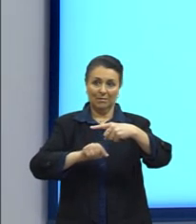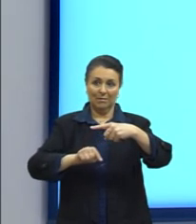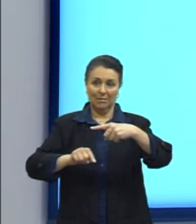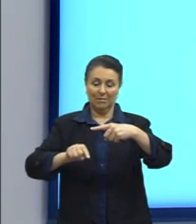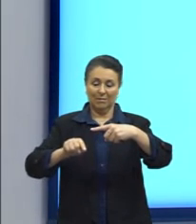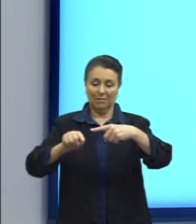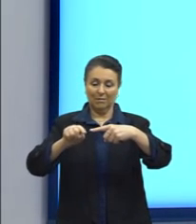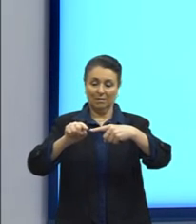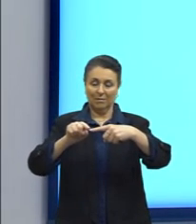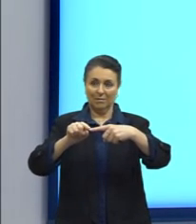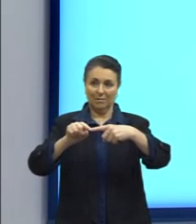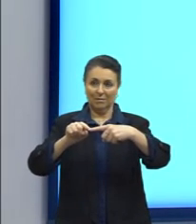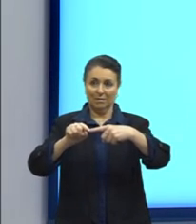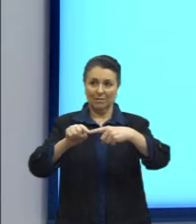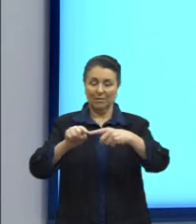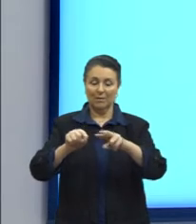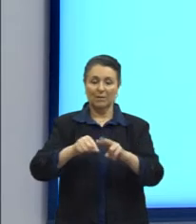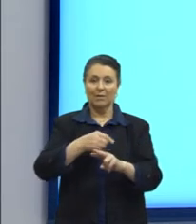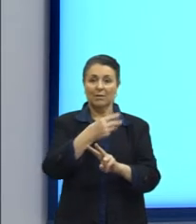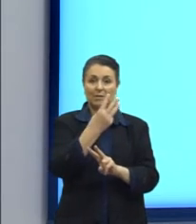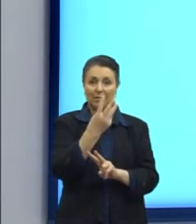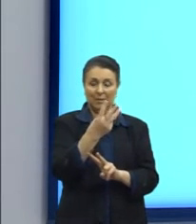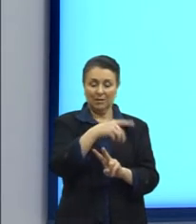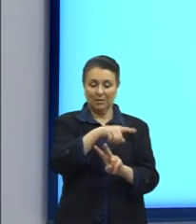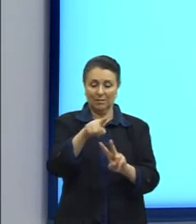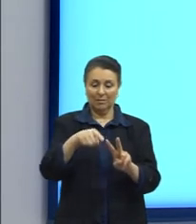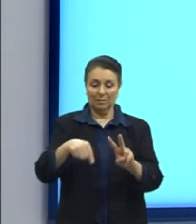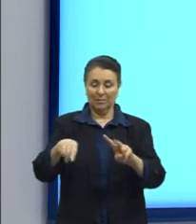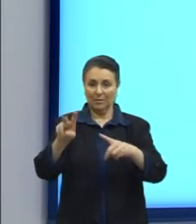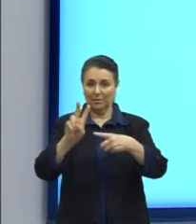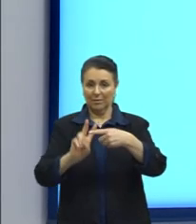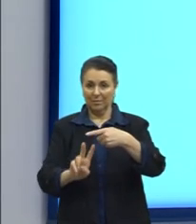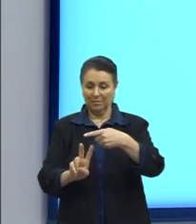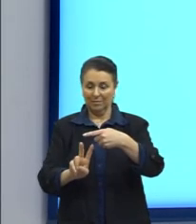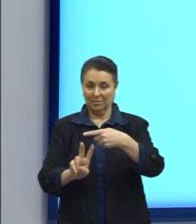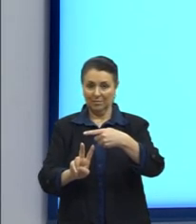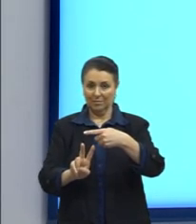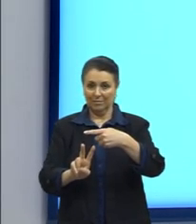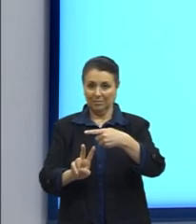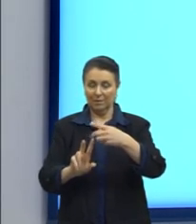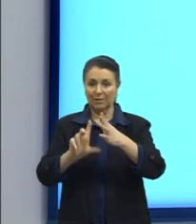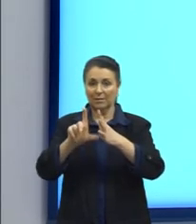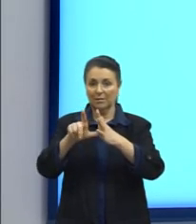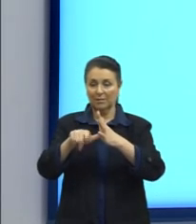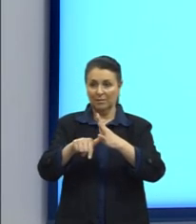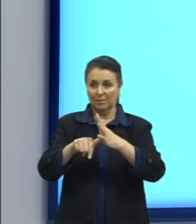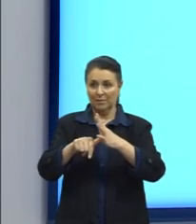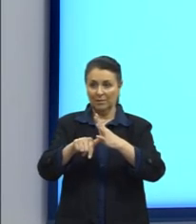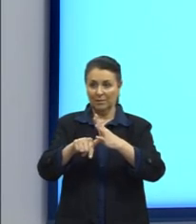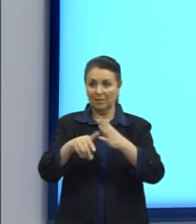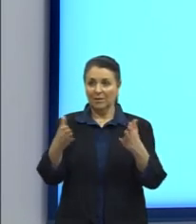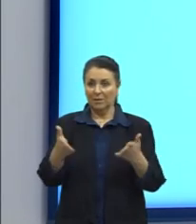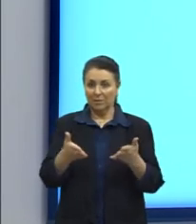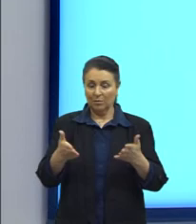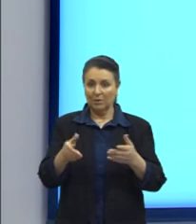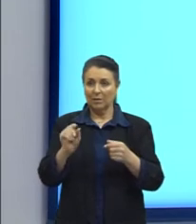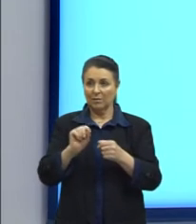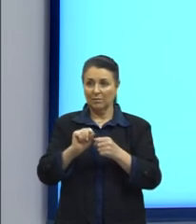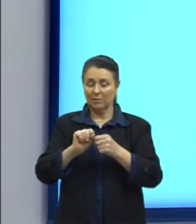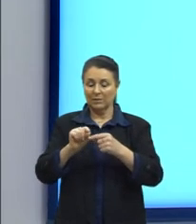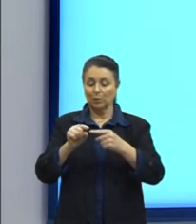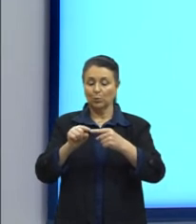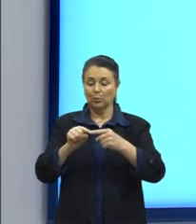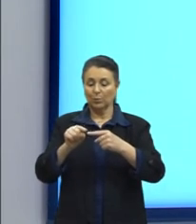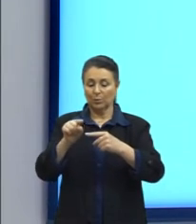graus três pi sobre dois tá e o final né claro Agora sim se a gente fizer a volta